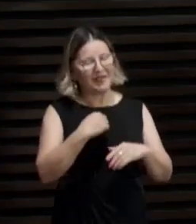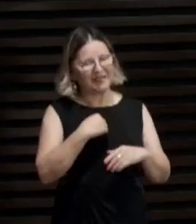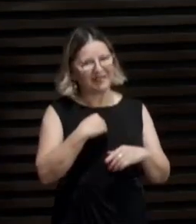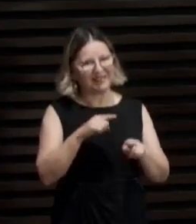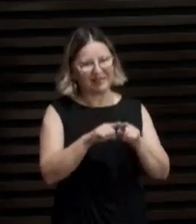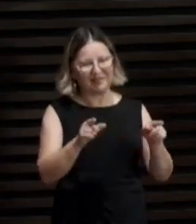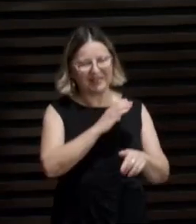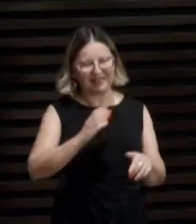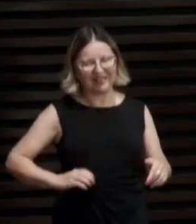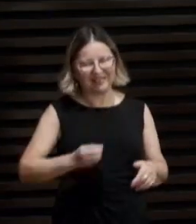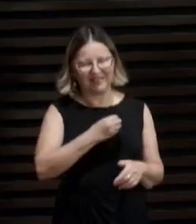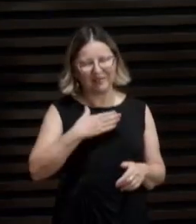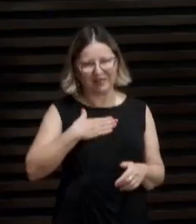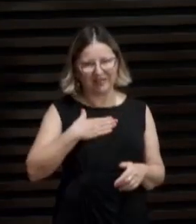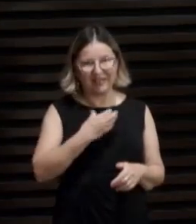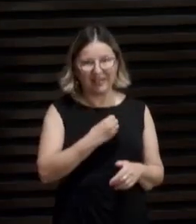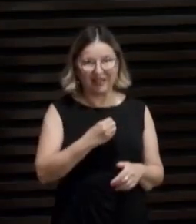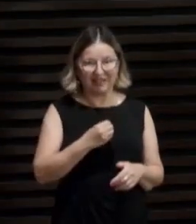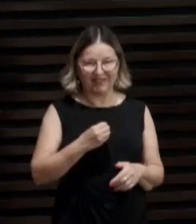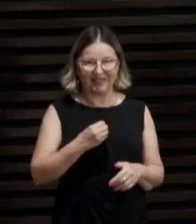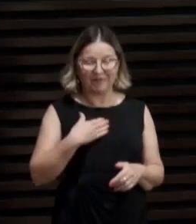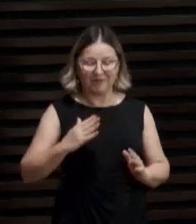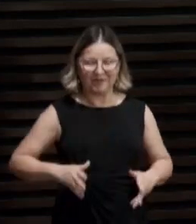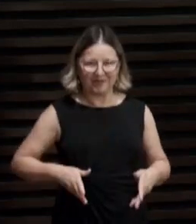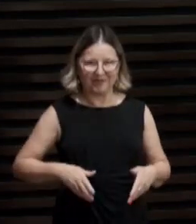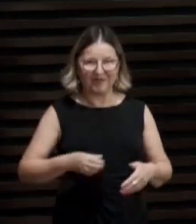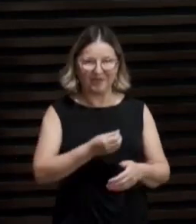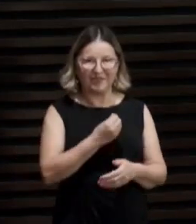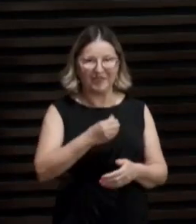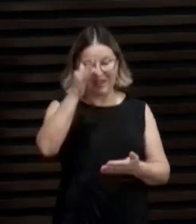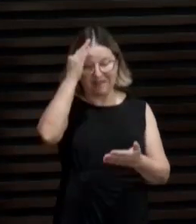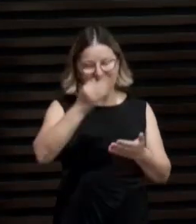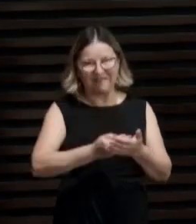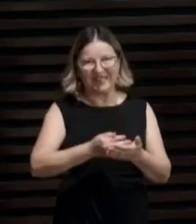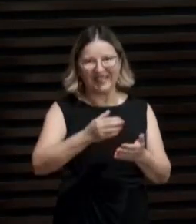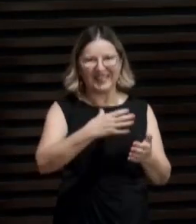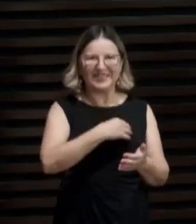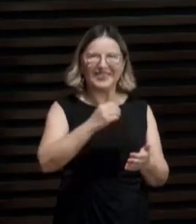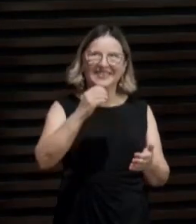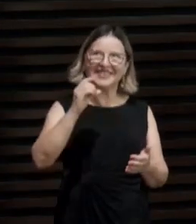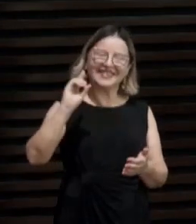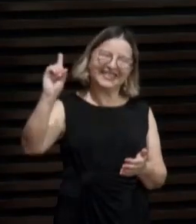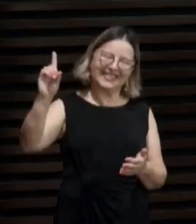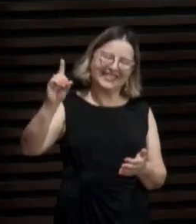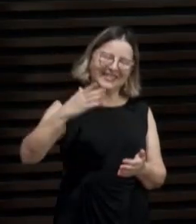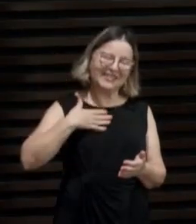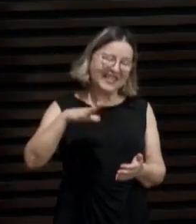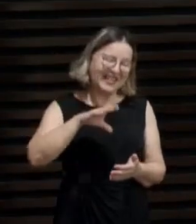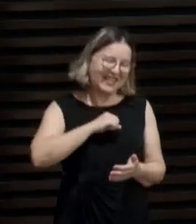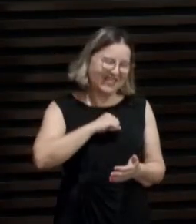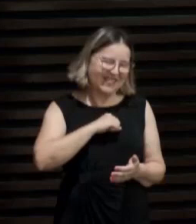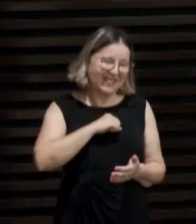agora vivo na carne, vivo na fé do Filho de Deus, o qual me amou e se entregou a si mesmo por mim. Para muitos